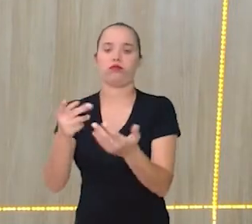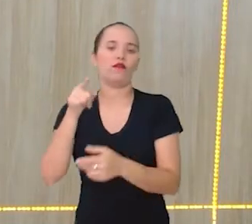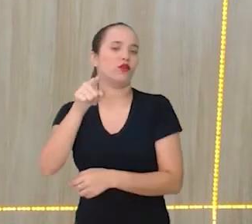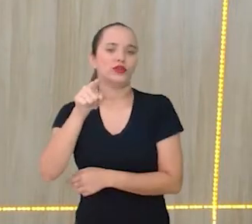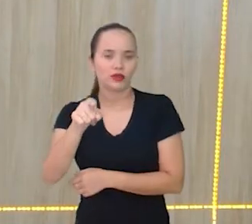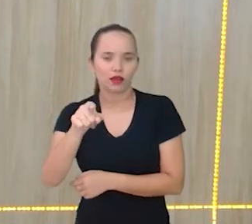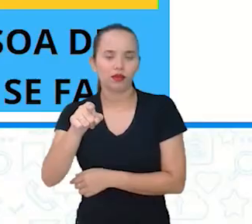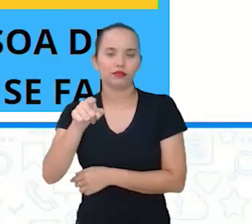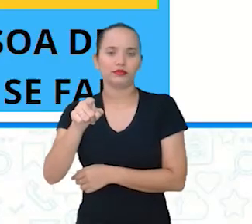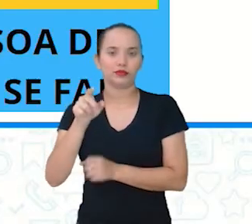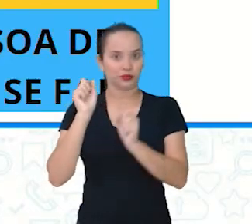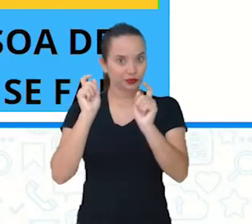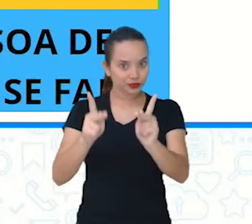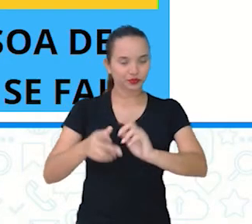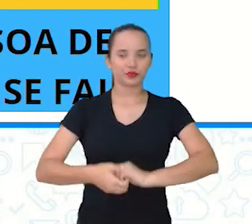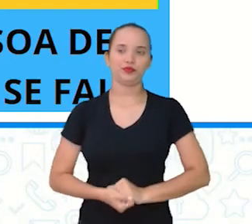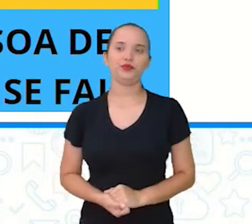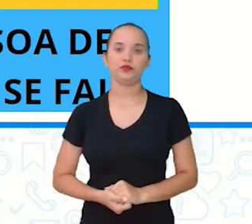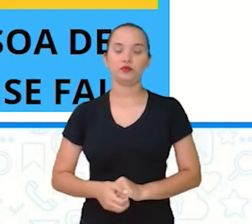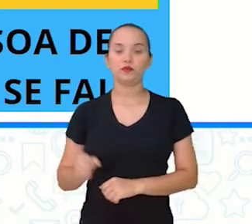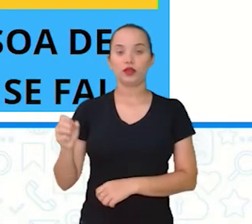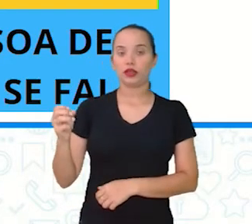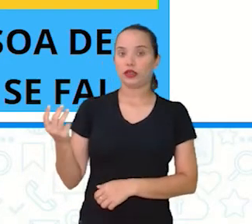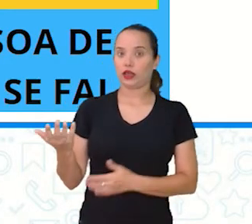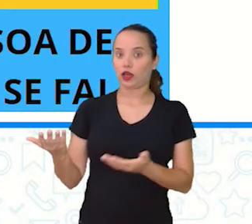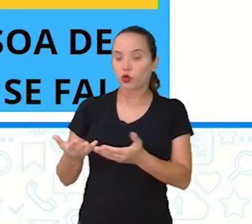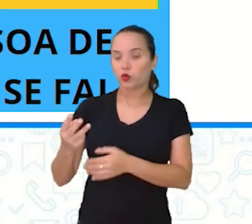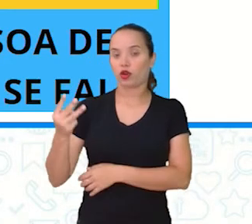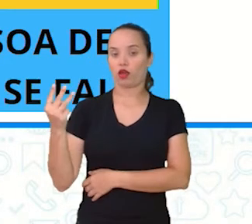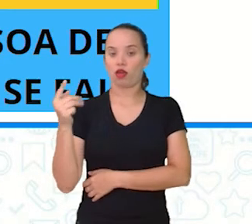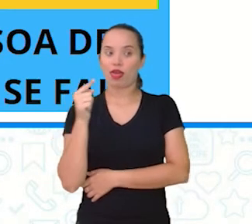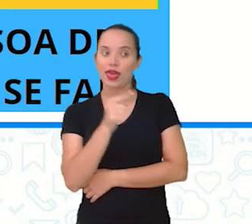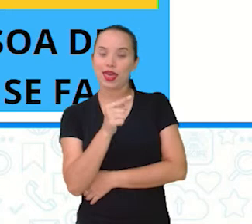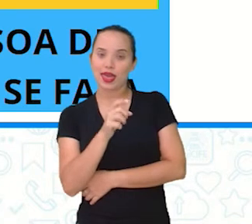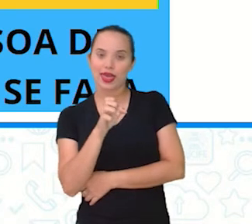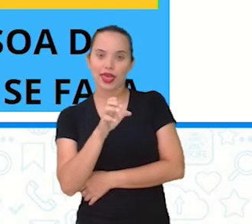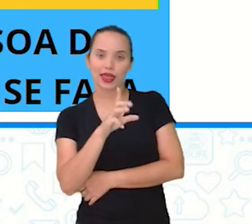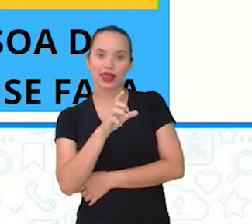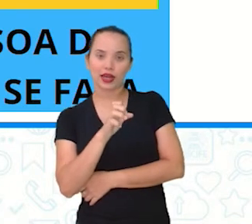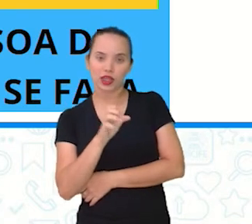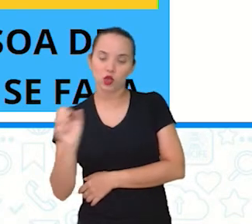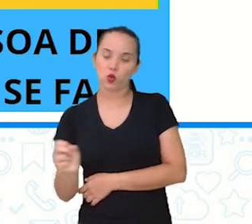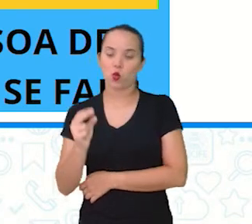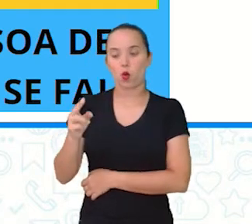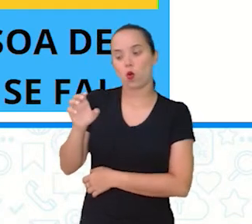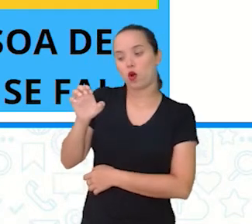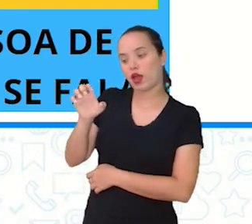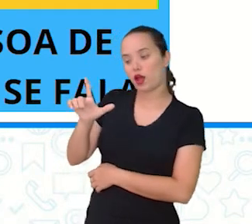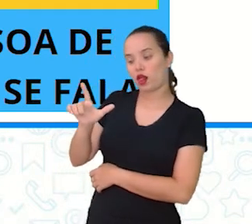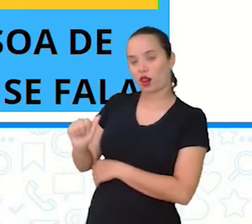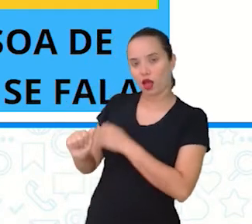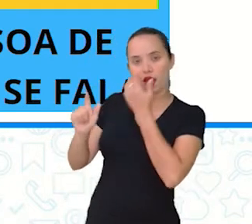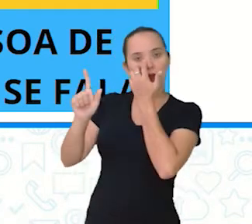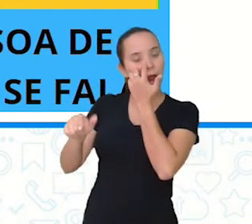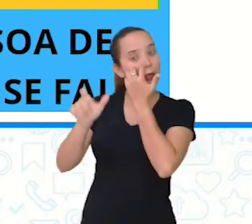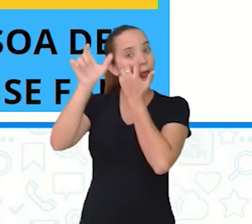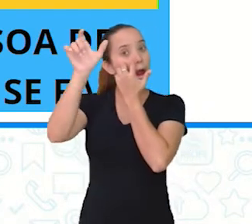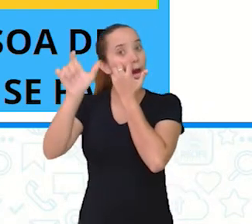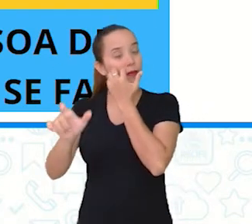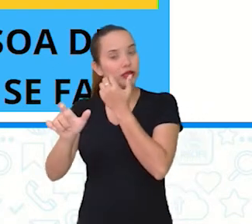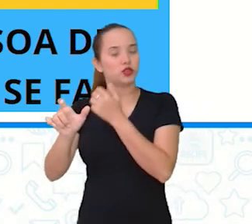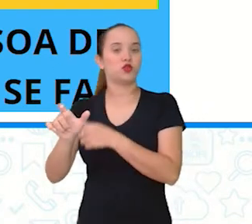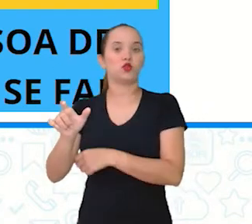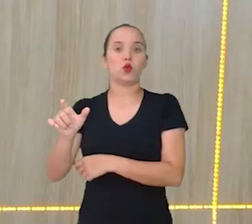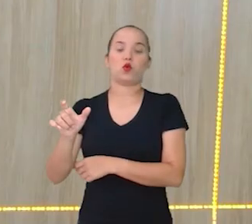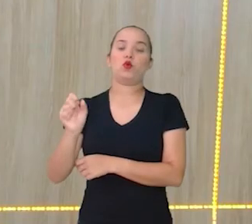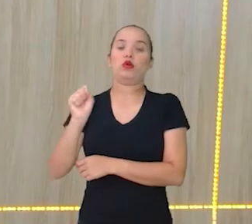não é verdade? E ele ou ela é a terceira pessoa de singular, é a pessoa de quem se fala. Então